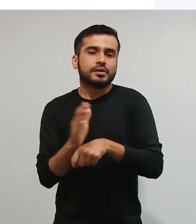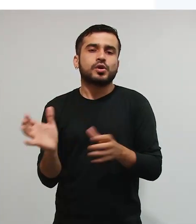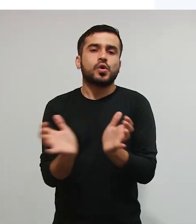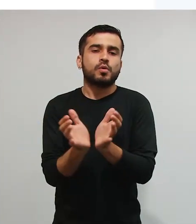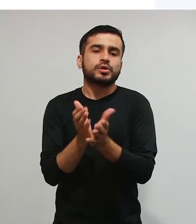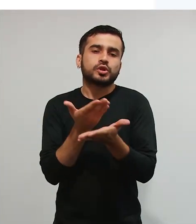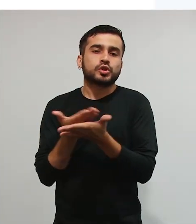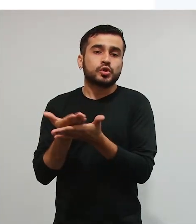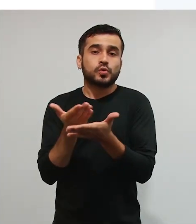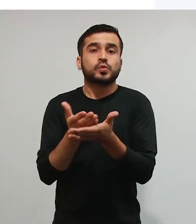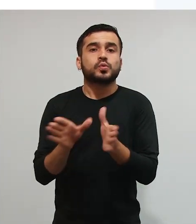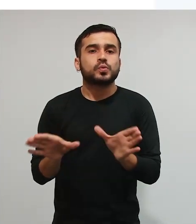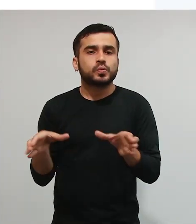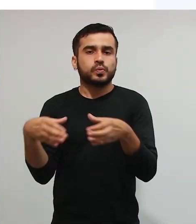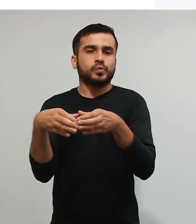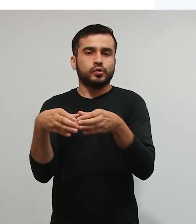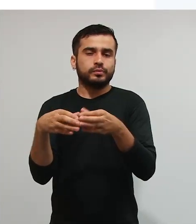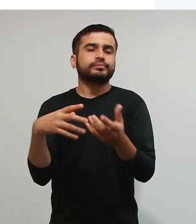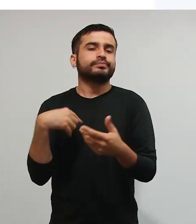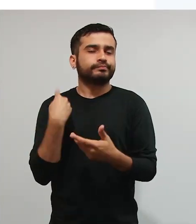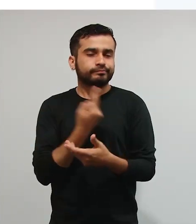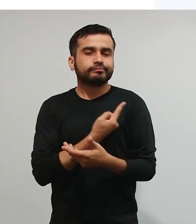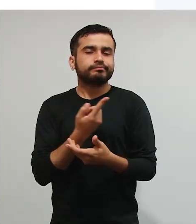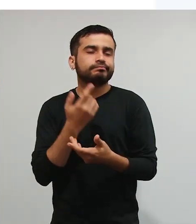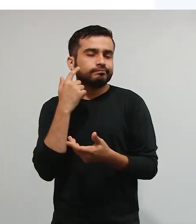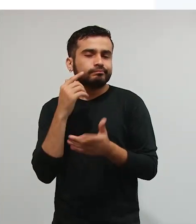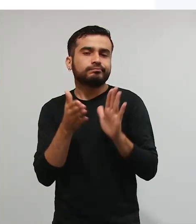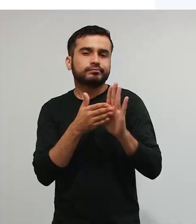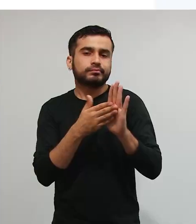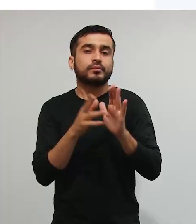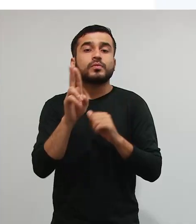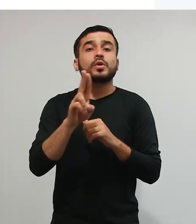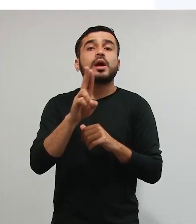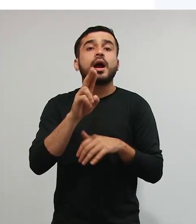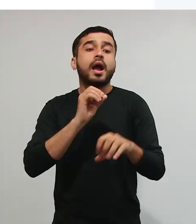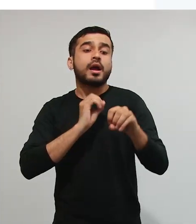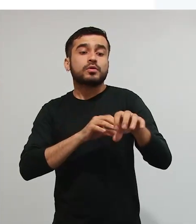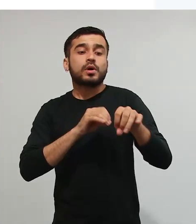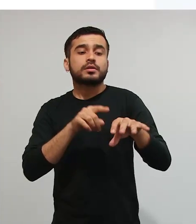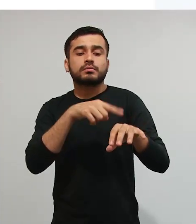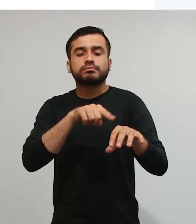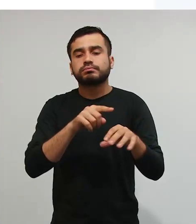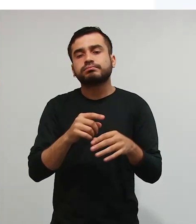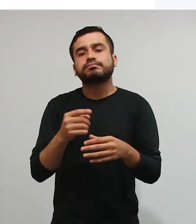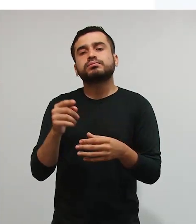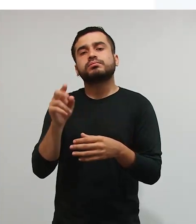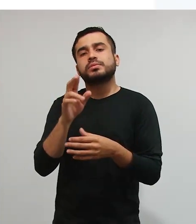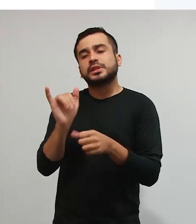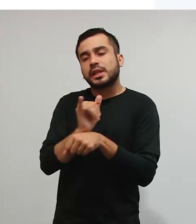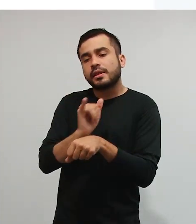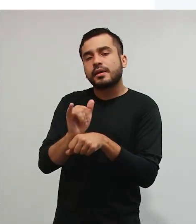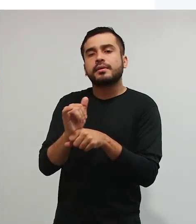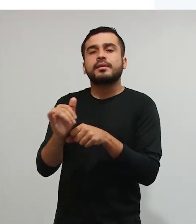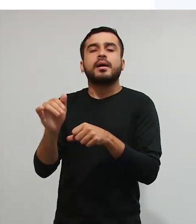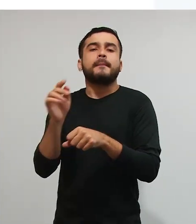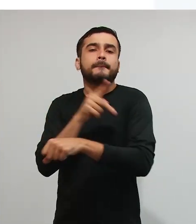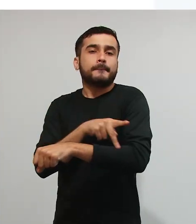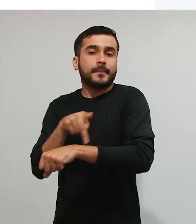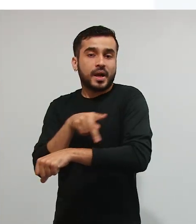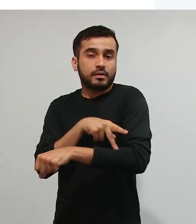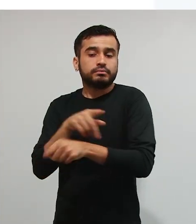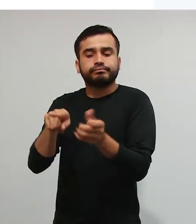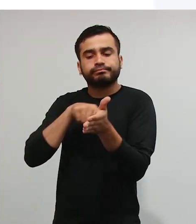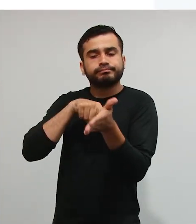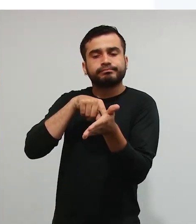grupo se propõe a fazer isso, ao utilizar a educação por meio da pedagogia, né, um processo de